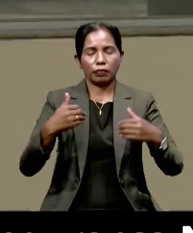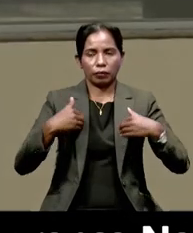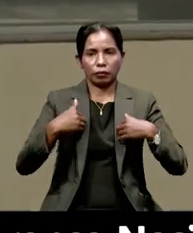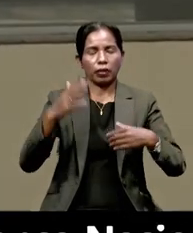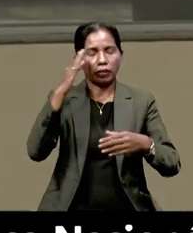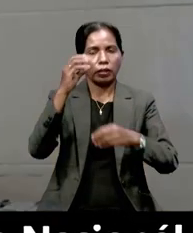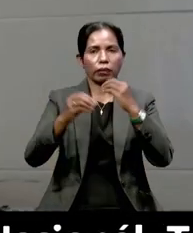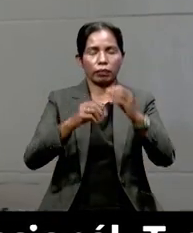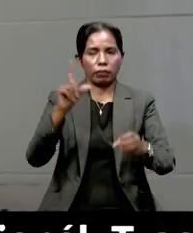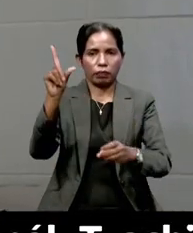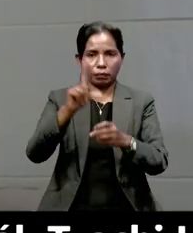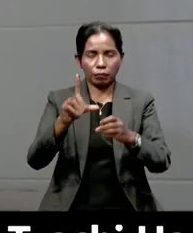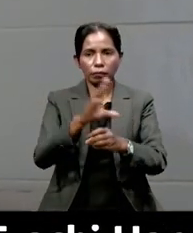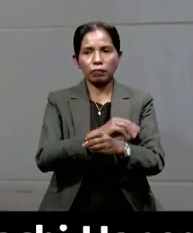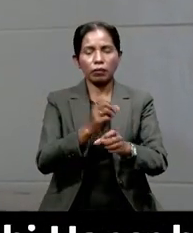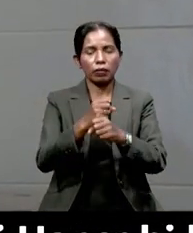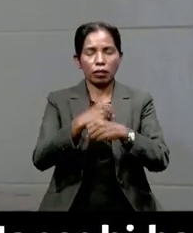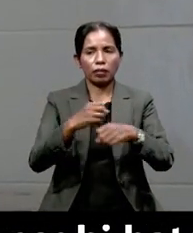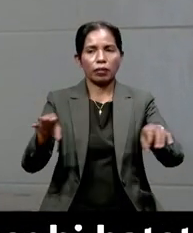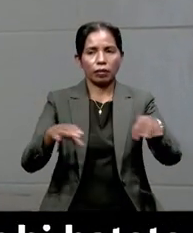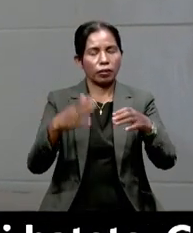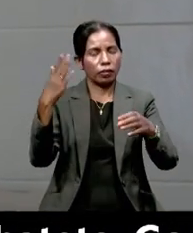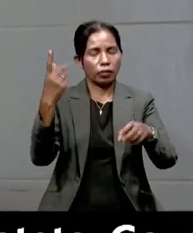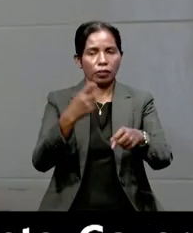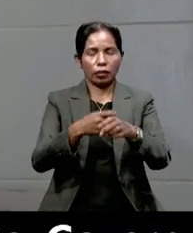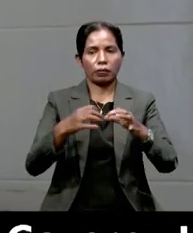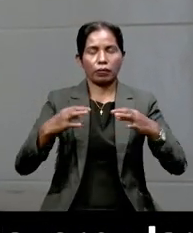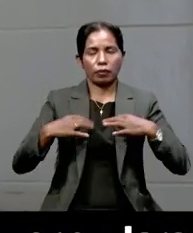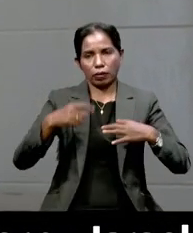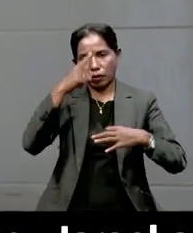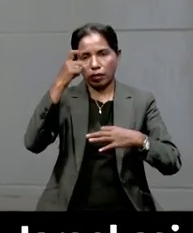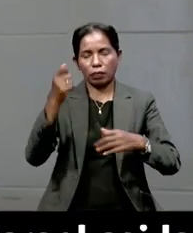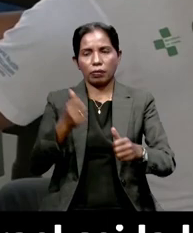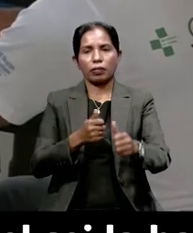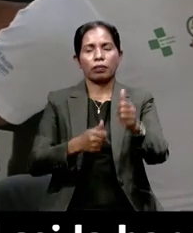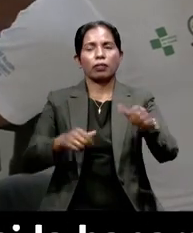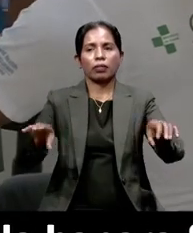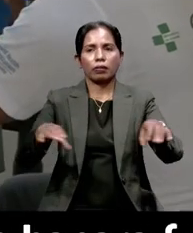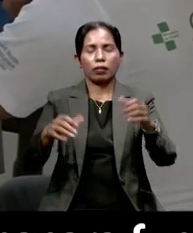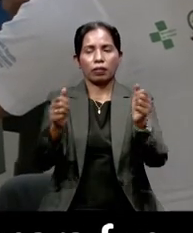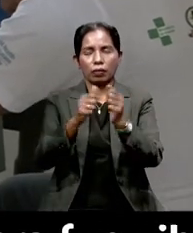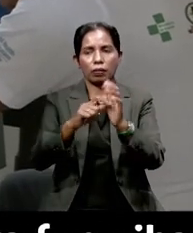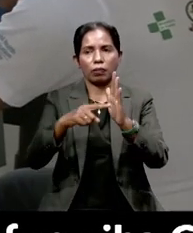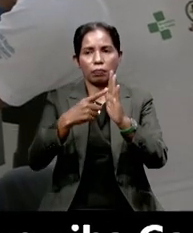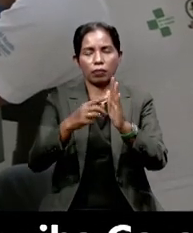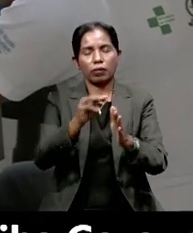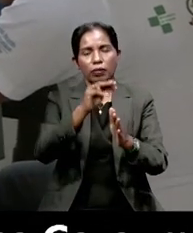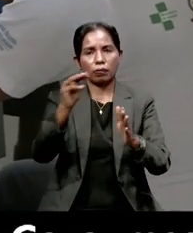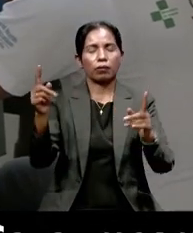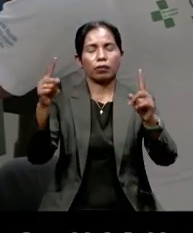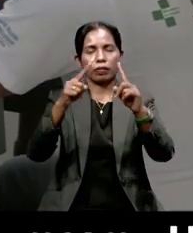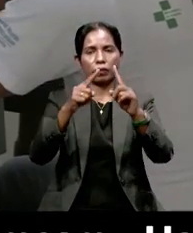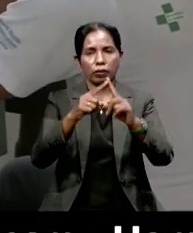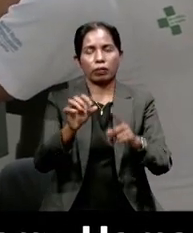o serviço refere, mas pela vela halau serviço e a tempo feriado, tamba nem cumpriona serviço a se segunda to sexta.